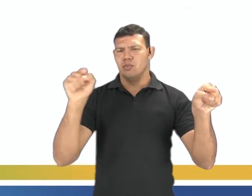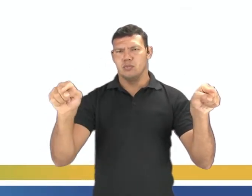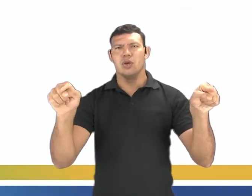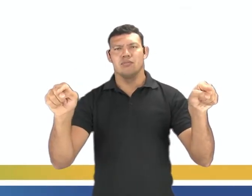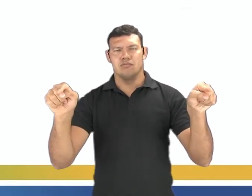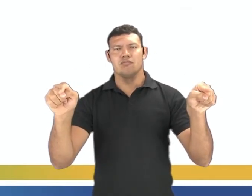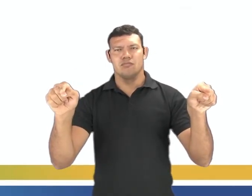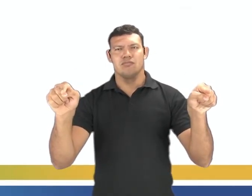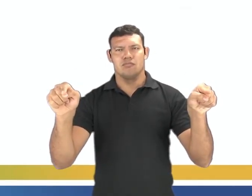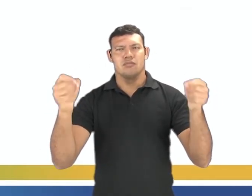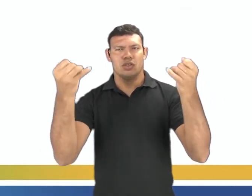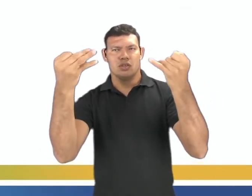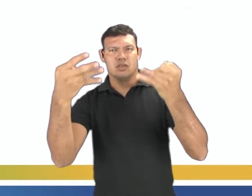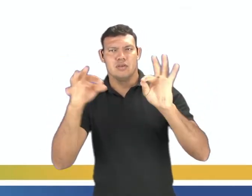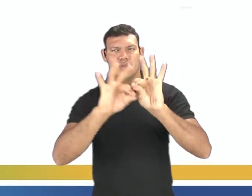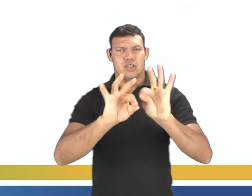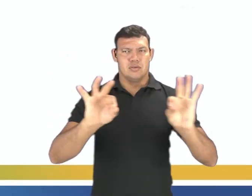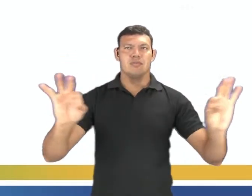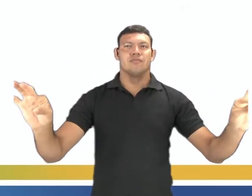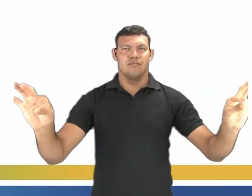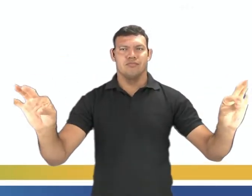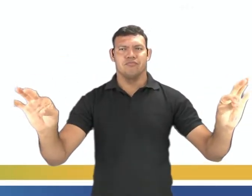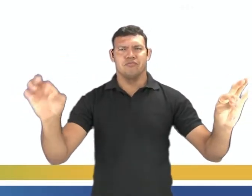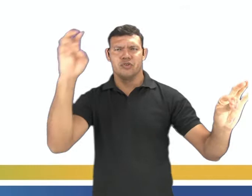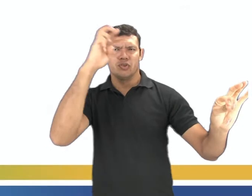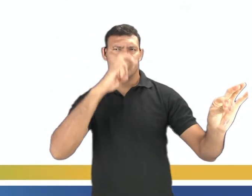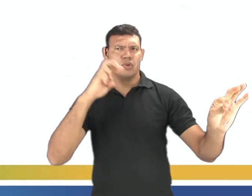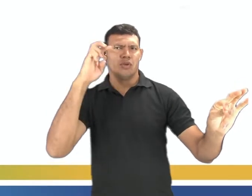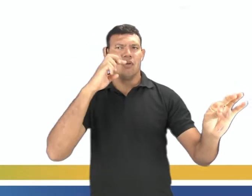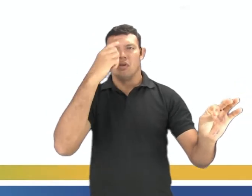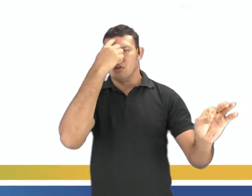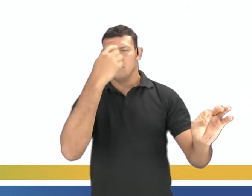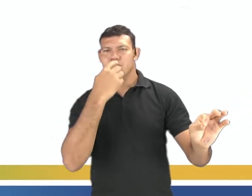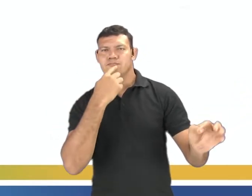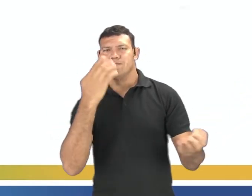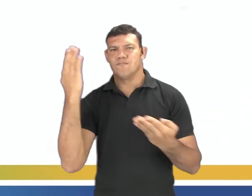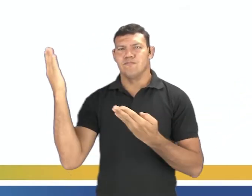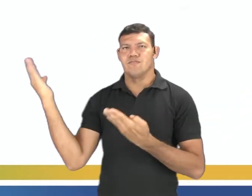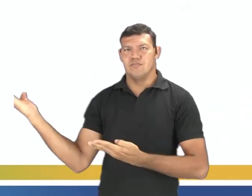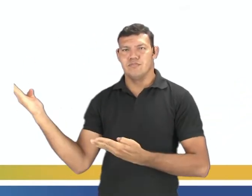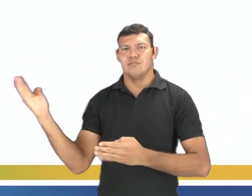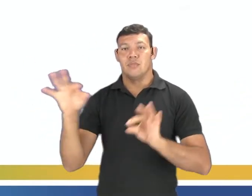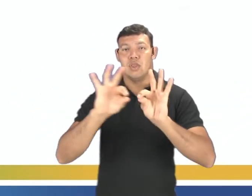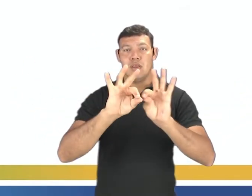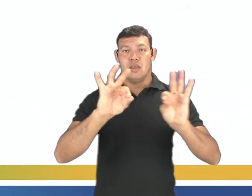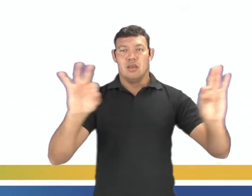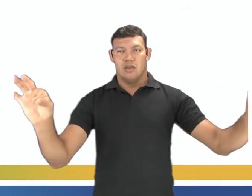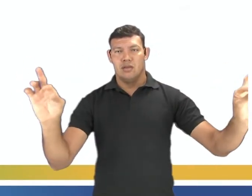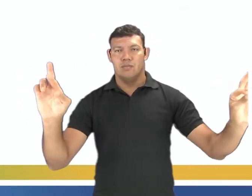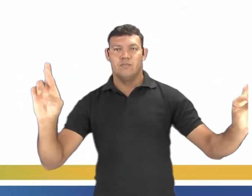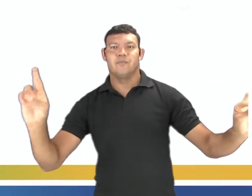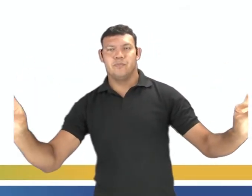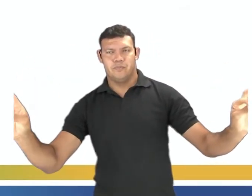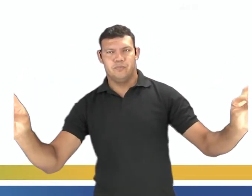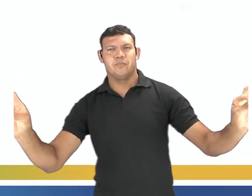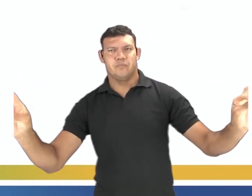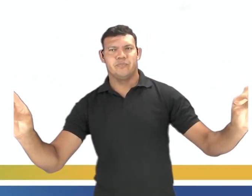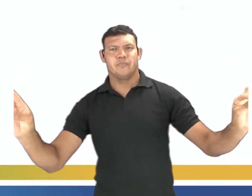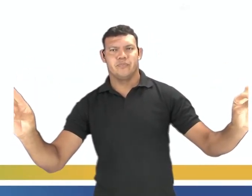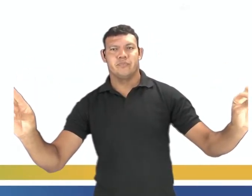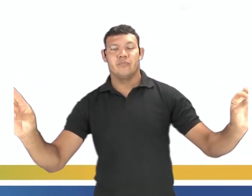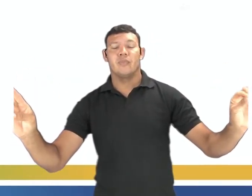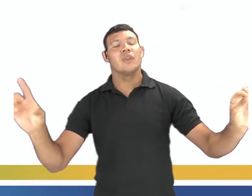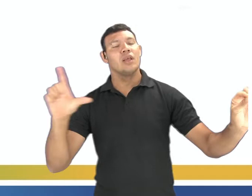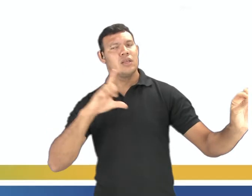então a quando vocês observam a imagem ao lado vocês tem uma reta r e nela